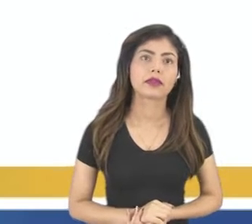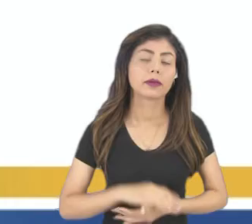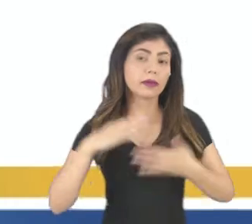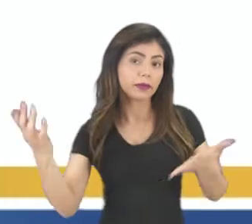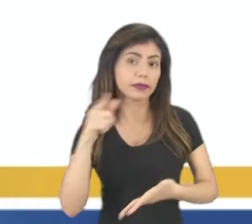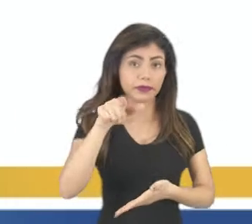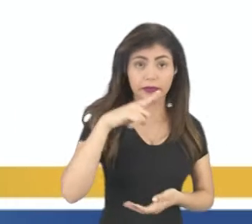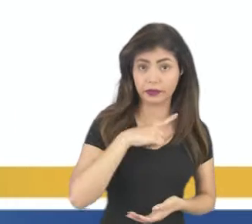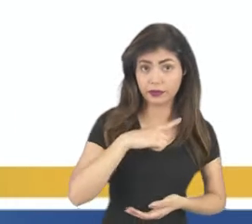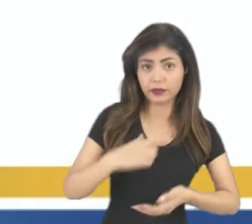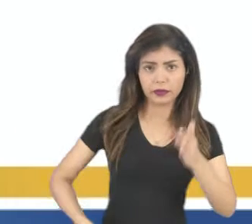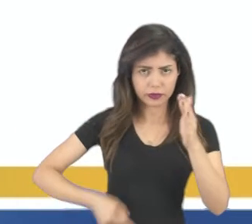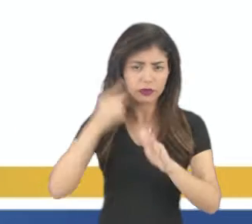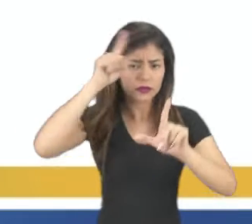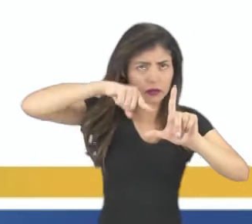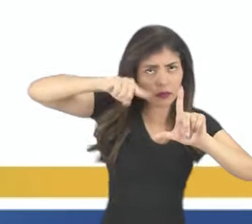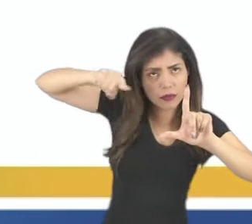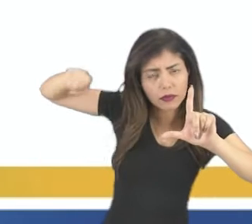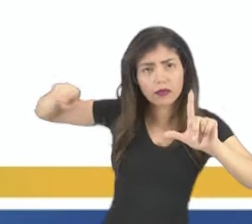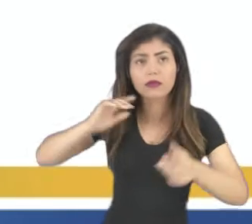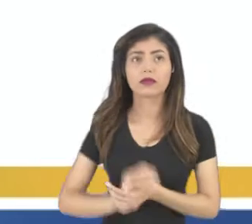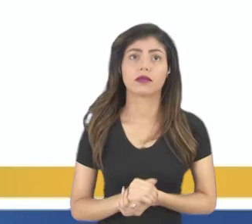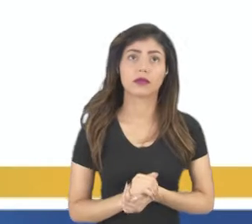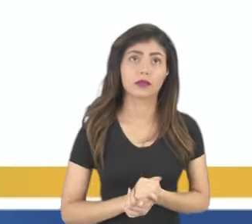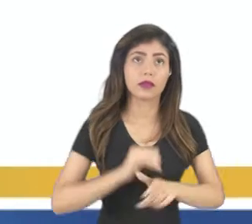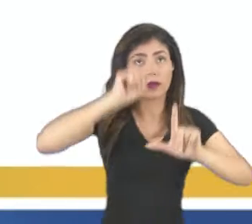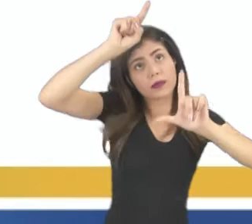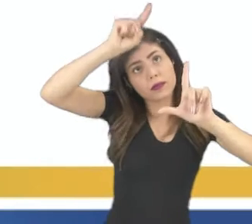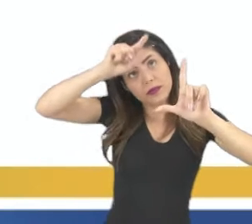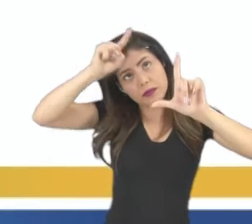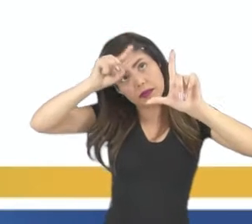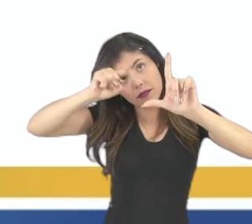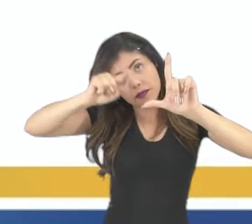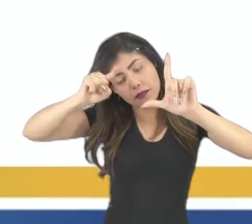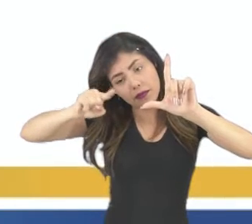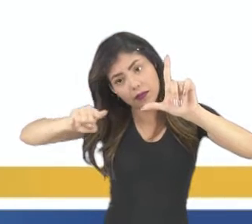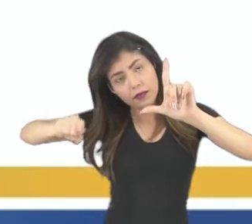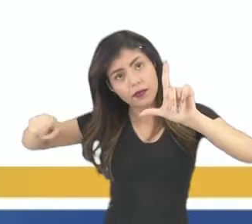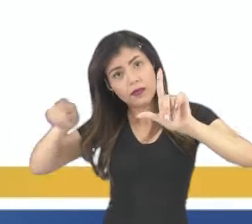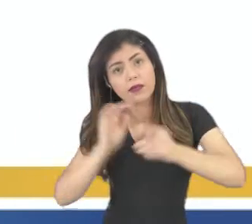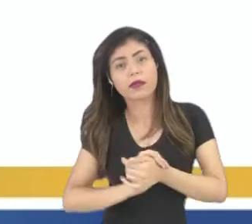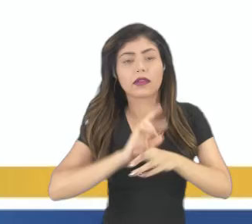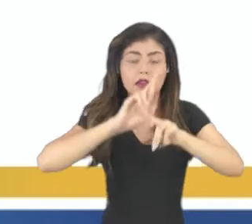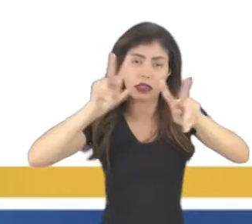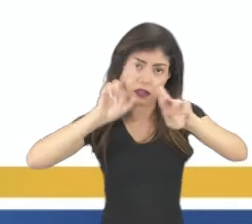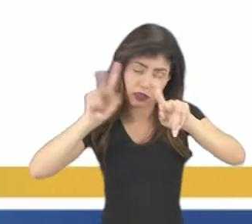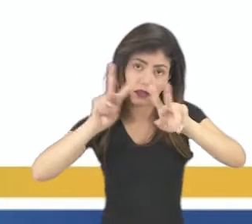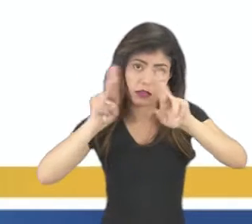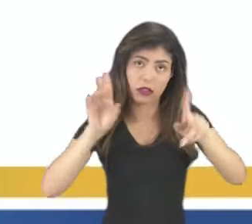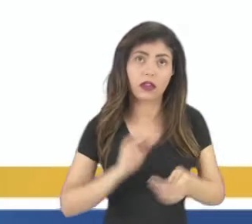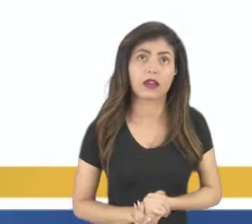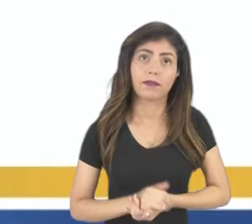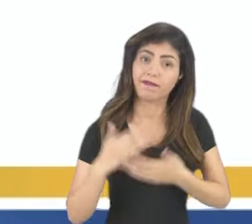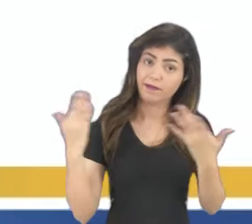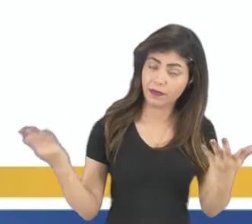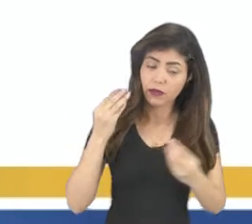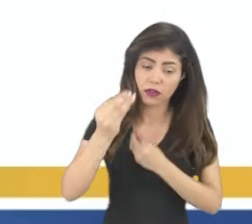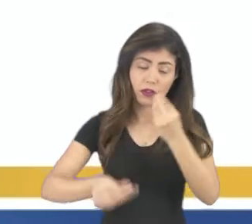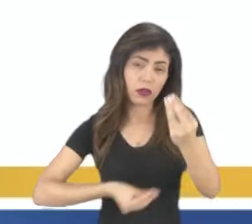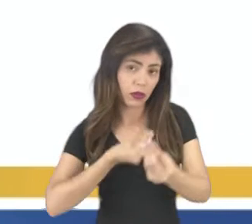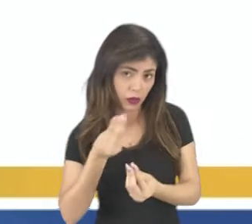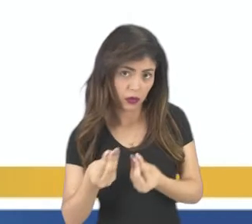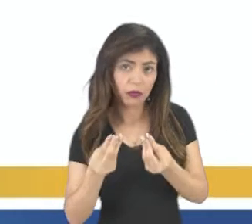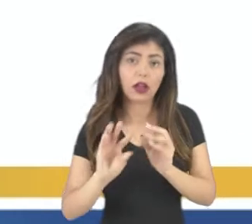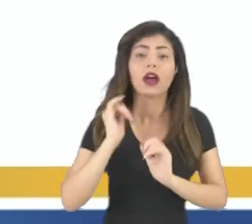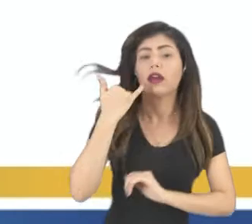bom então aí tem o primeiro gráfico e a partir daí tem uma linha ali mostrando essa catástrofe do ultravioleta o que assim uma diferença realmente da